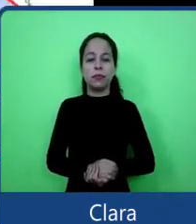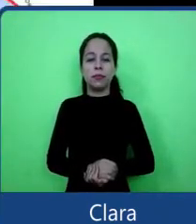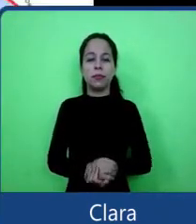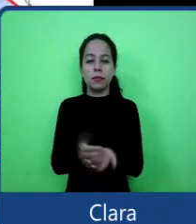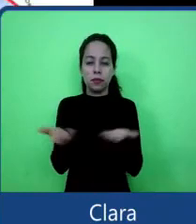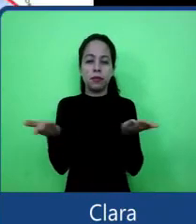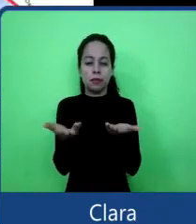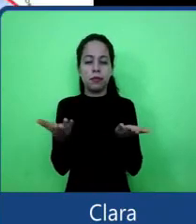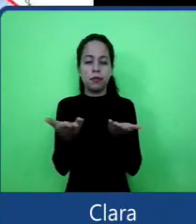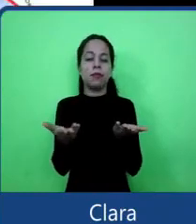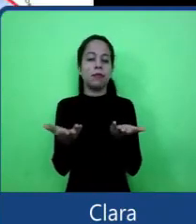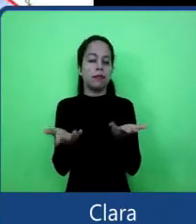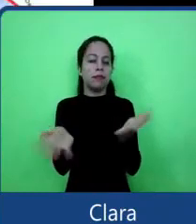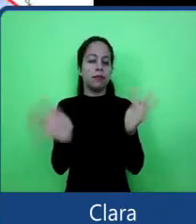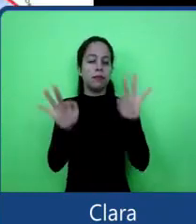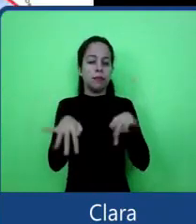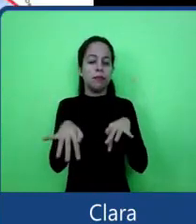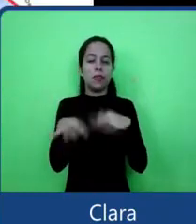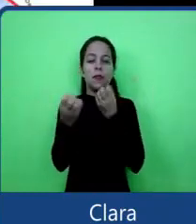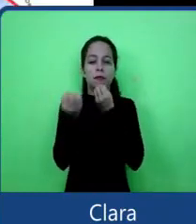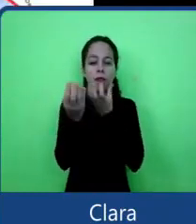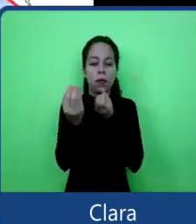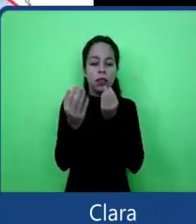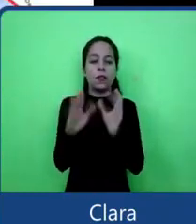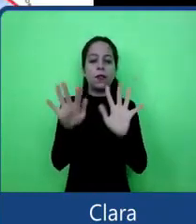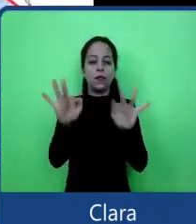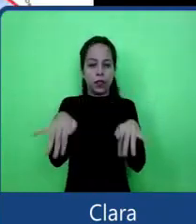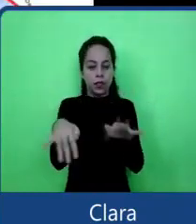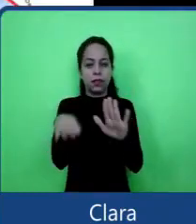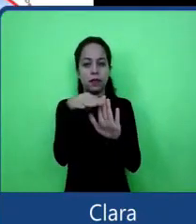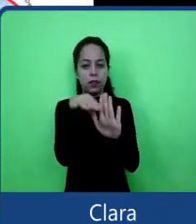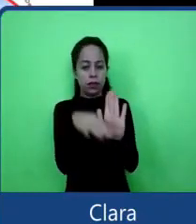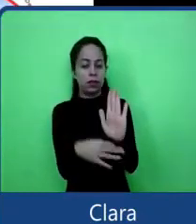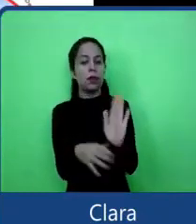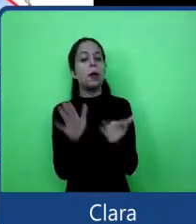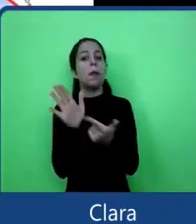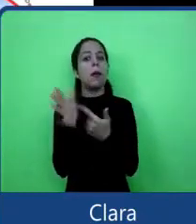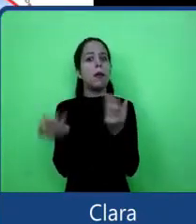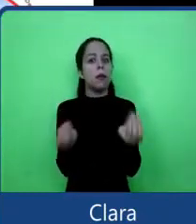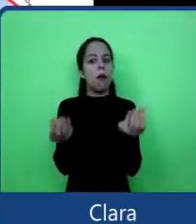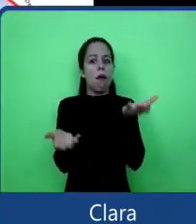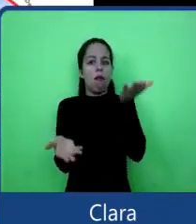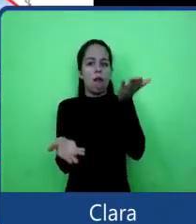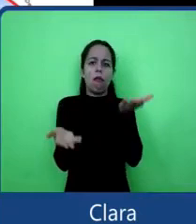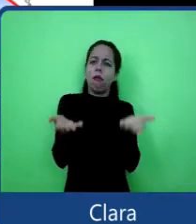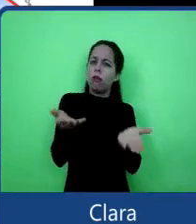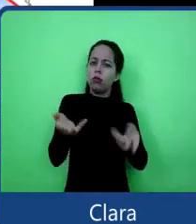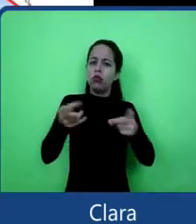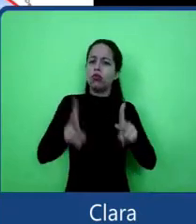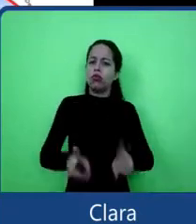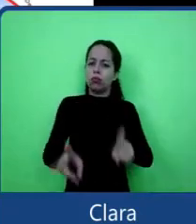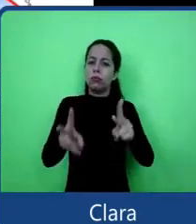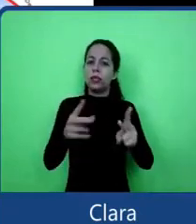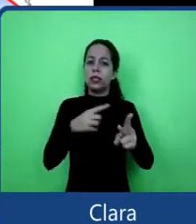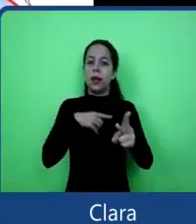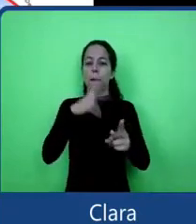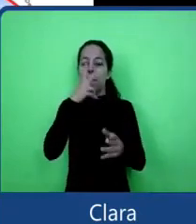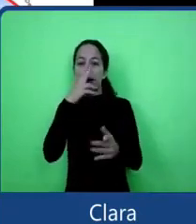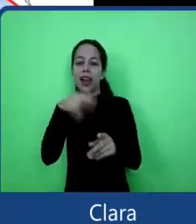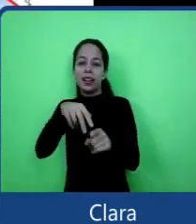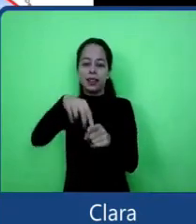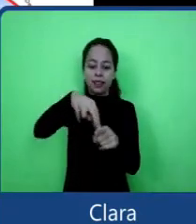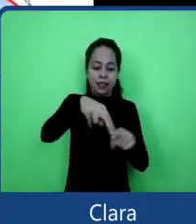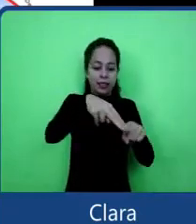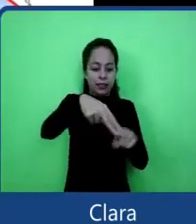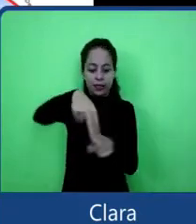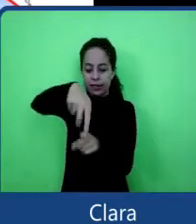terminando, considerações finais, então, retomando essa ideia do equilíbrio dinâmico, né, a gente está aqui nessa corda bamba, e